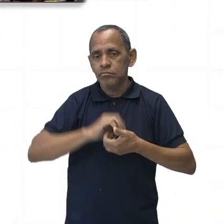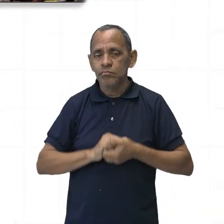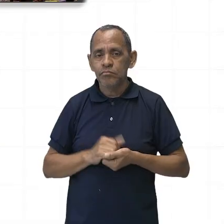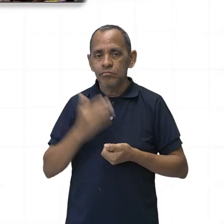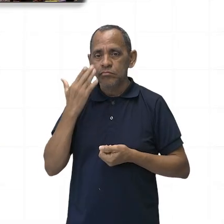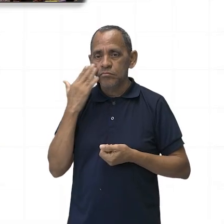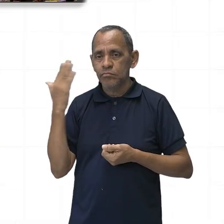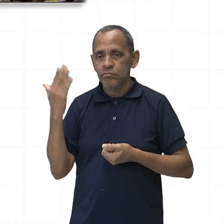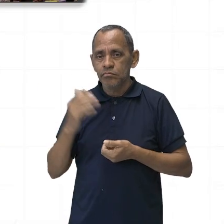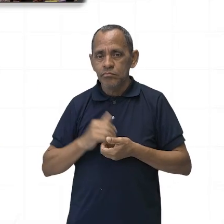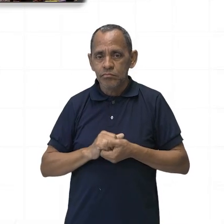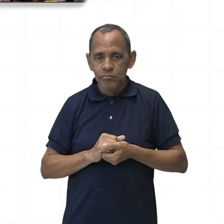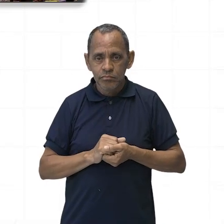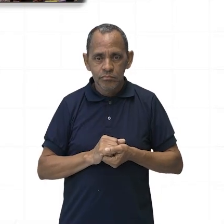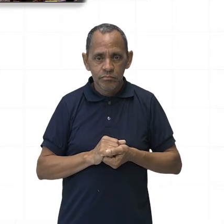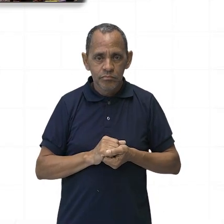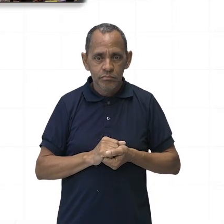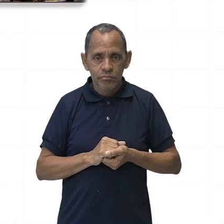Humanos.